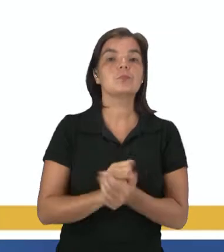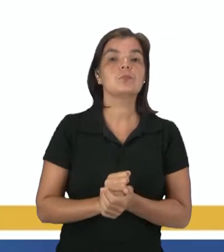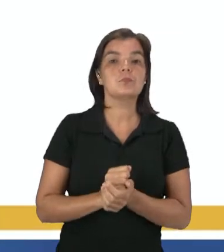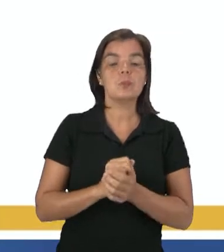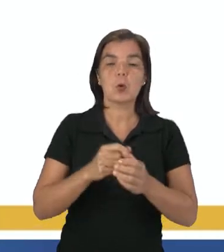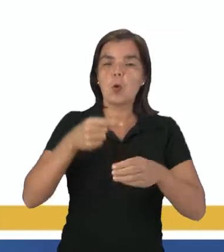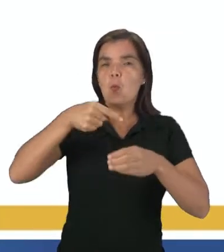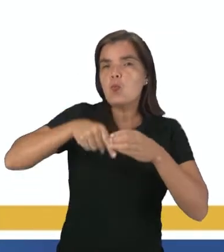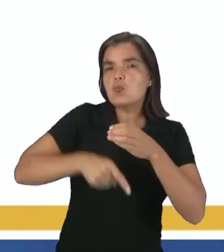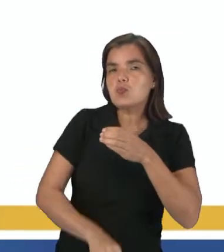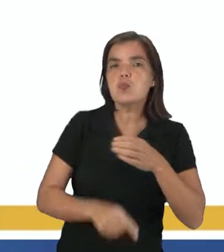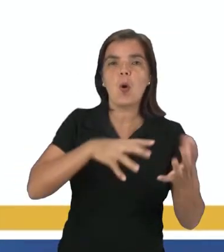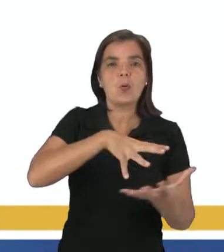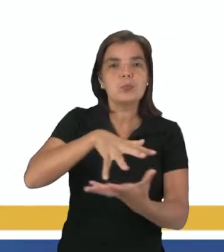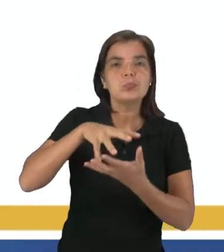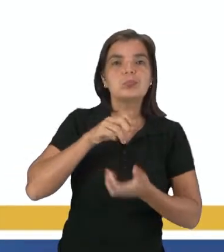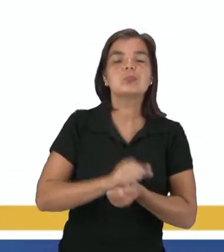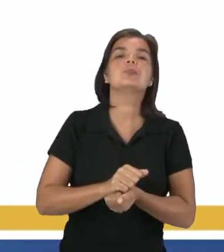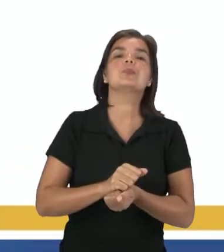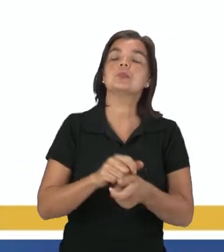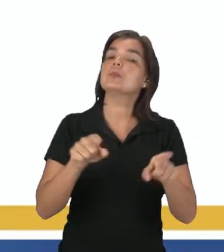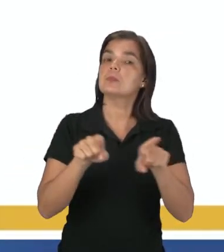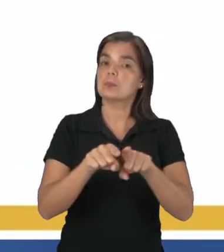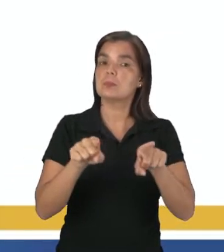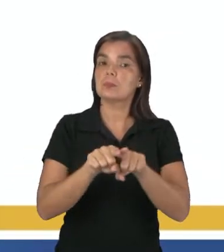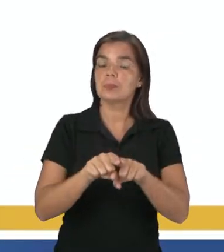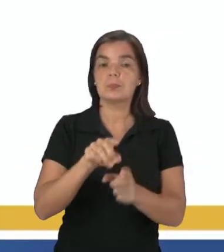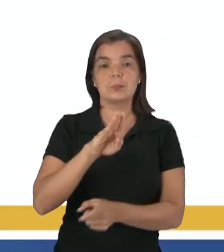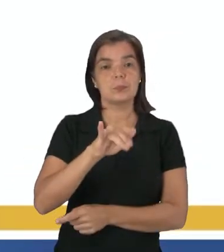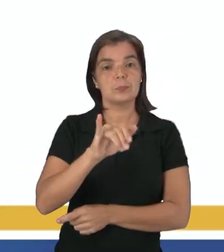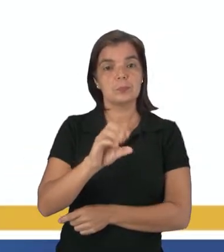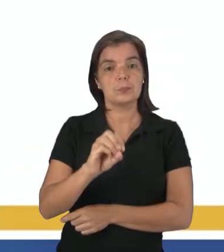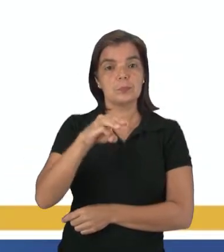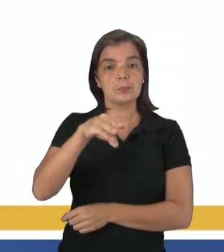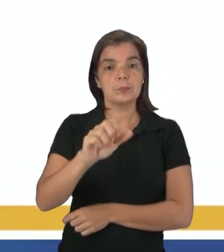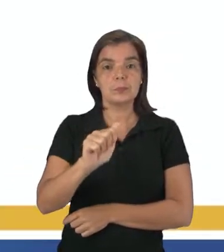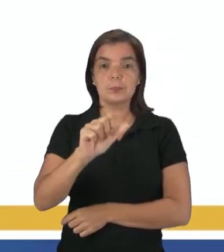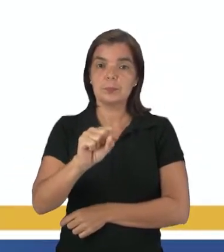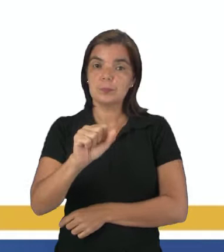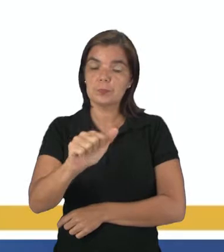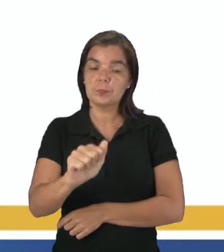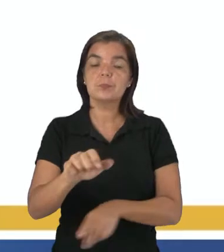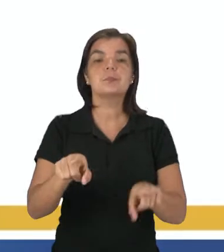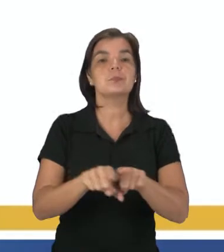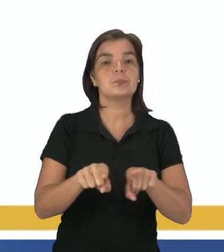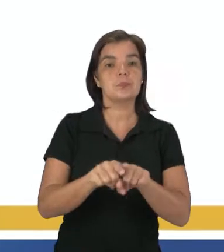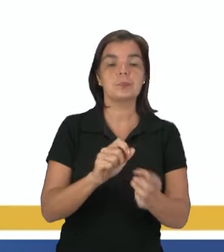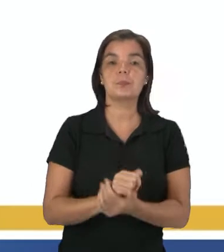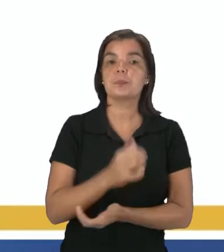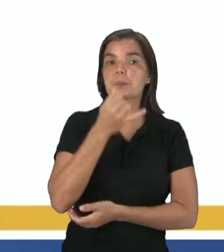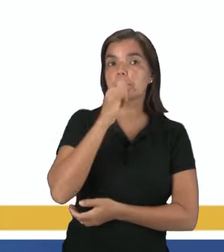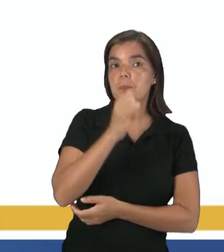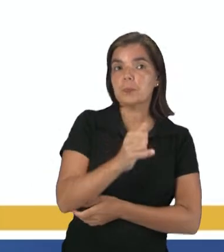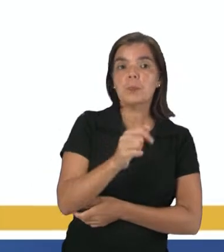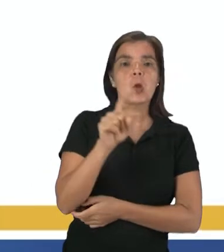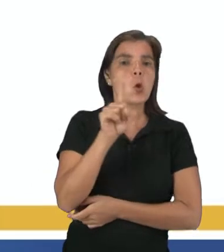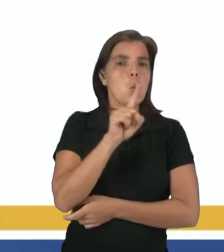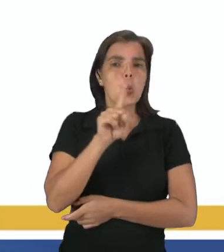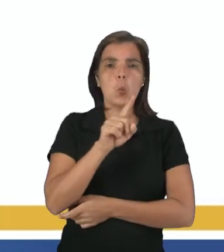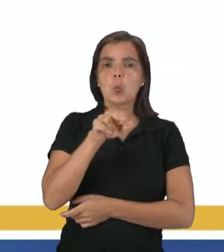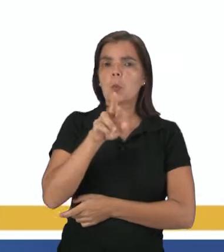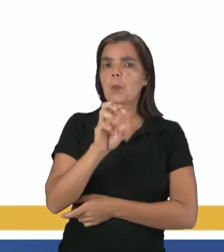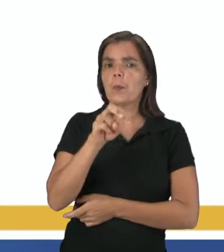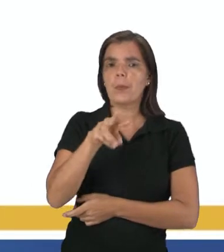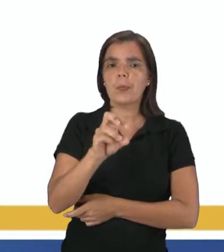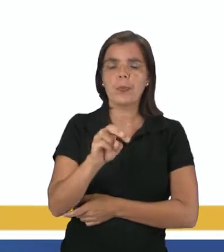interior da Terra, que a gente vai ver mais detalhes, e até mesmo da biomassa. Já quando a gente fala das fontes não renováveis, a gente está falando